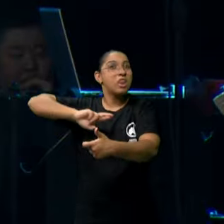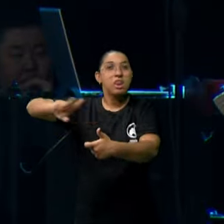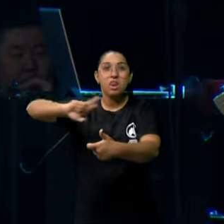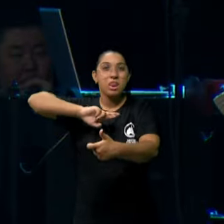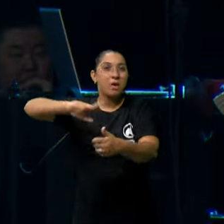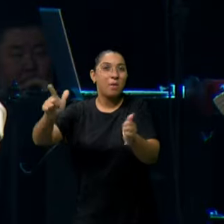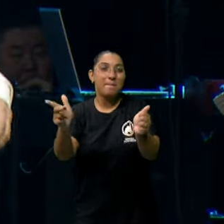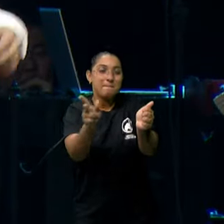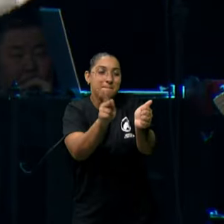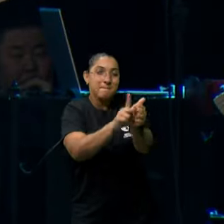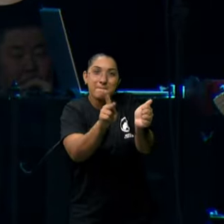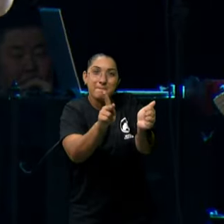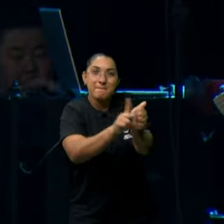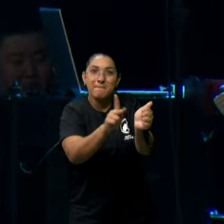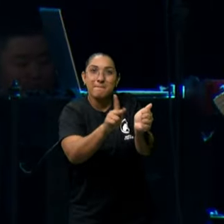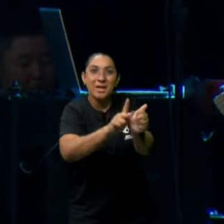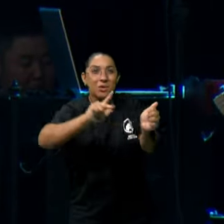a tentação